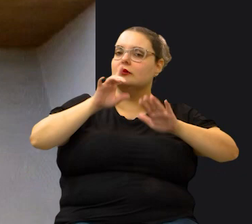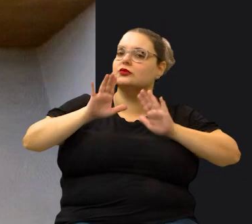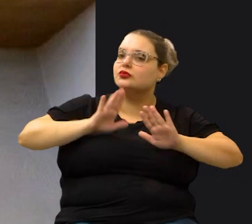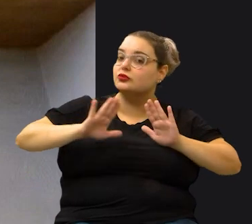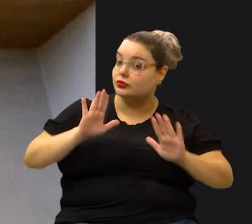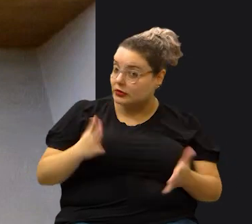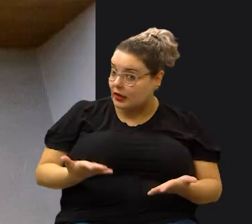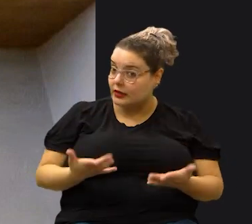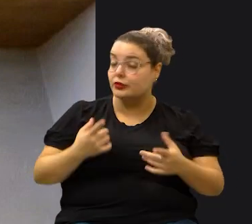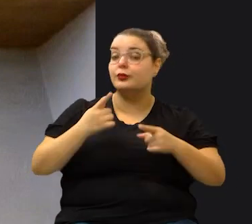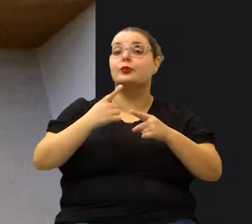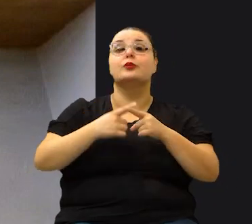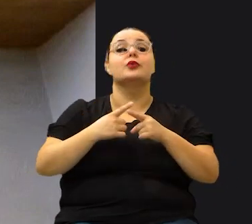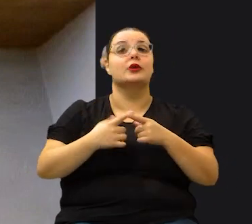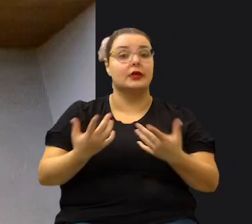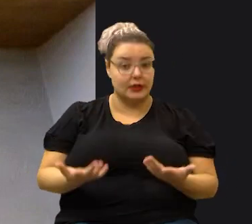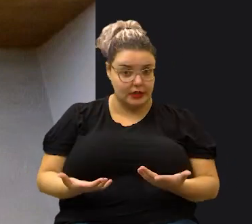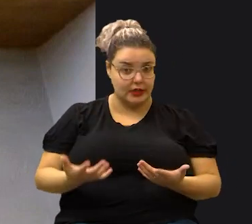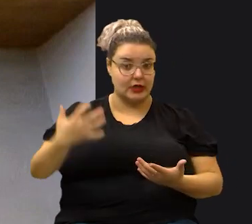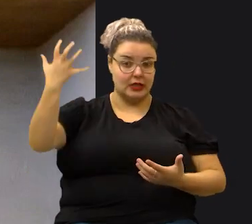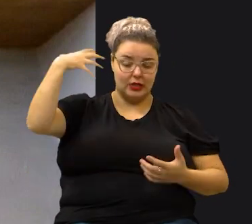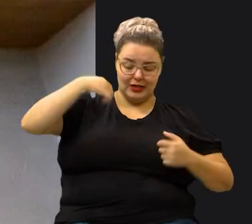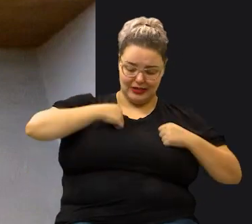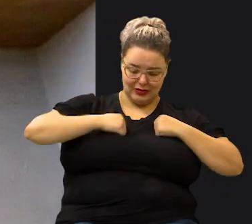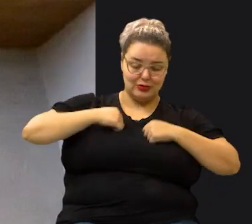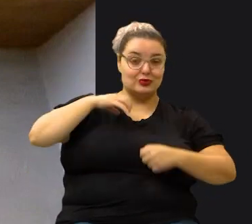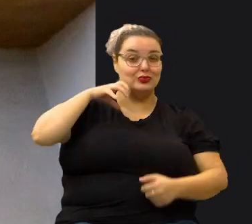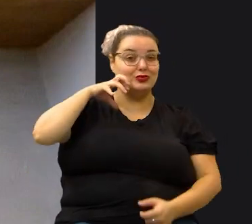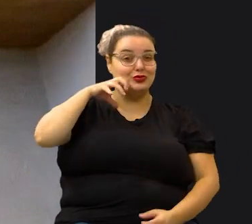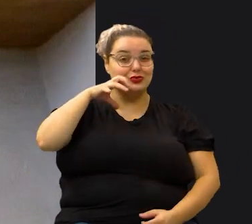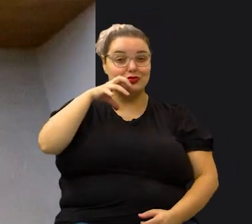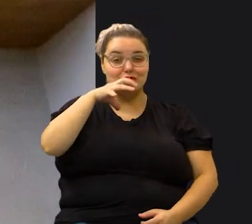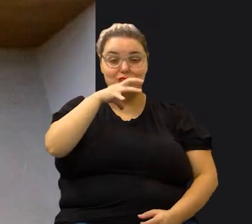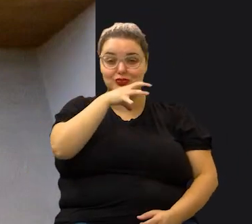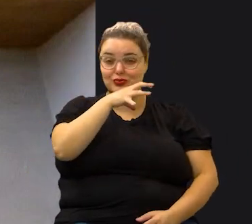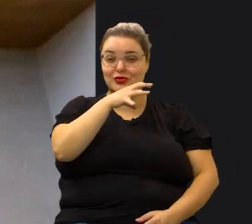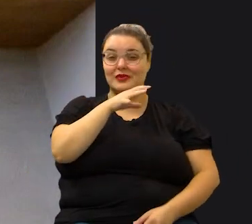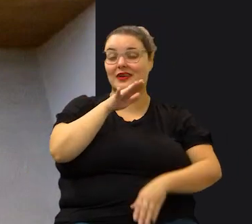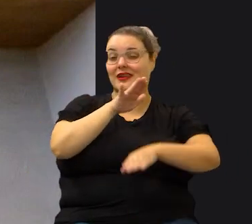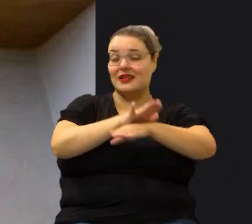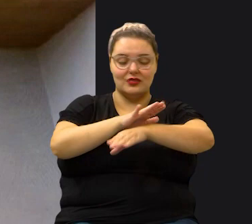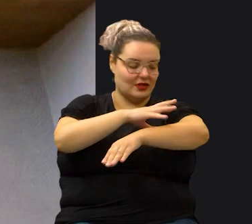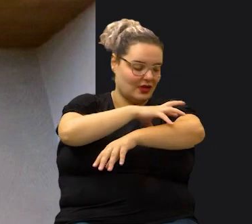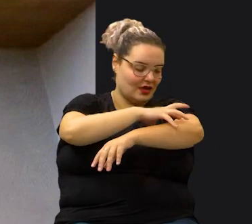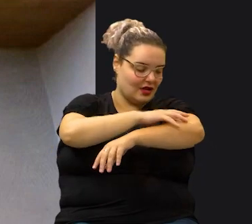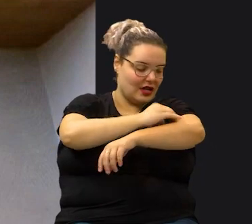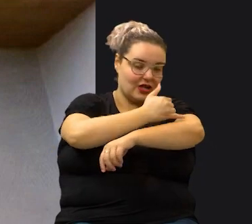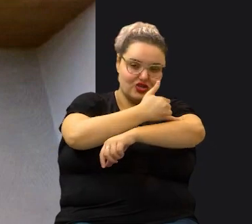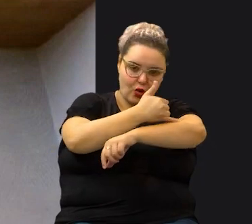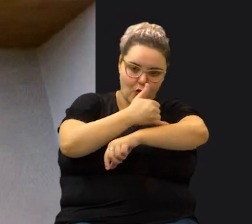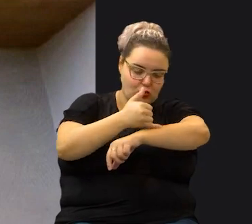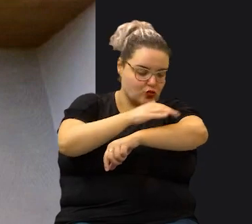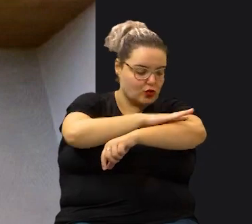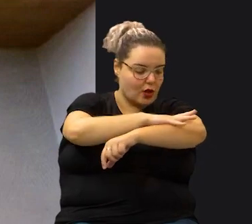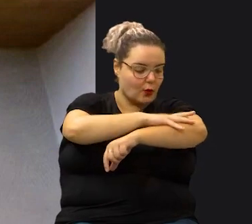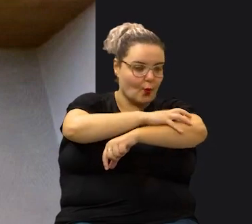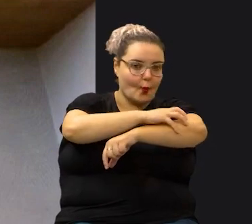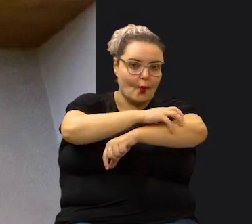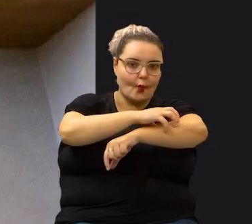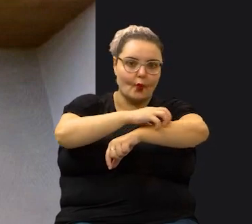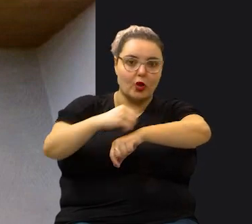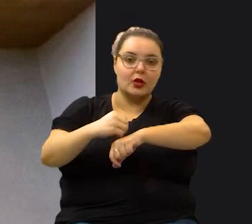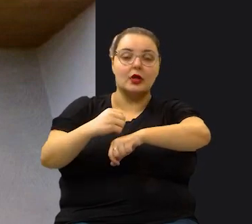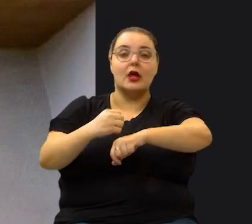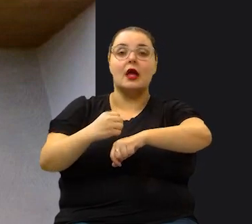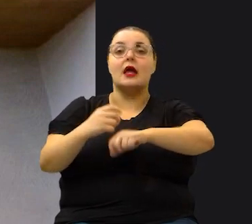muito cuidado com isso. Esse banho muito quente, ele ajuda a tirar essa camada de gordura da pele, ajuda a tirar